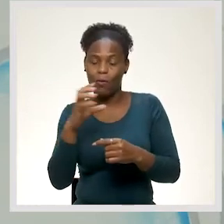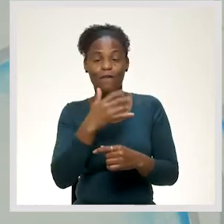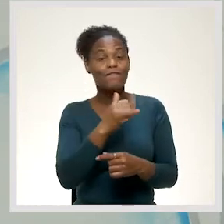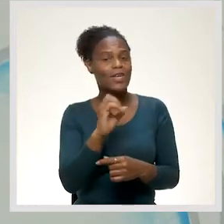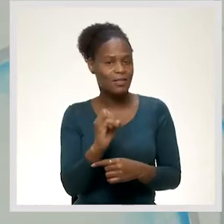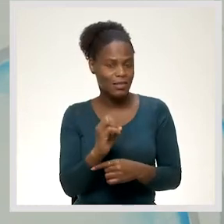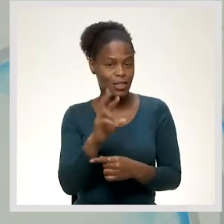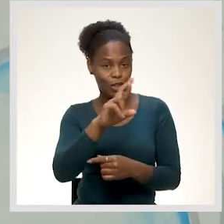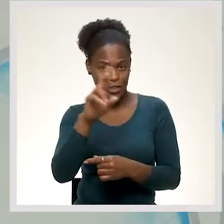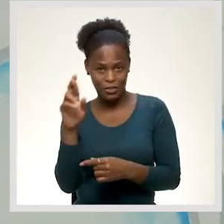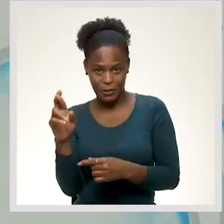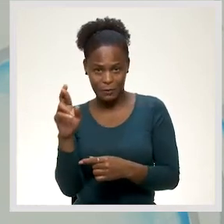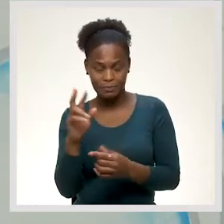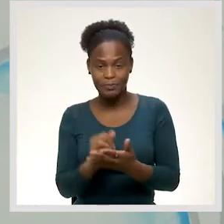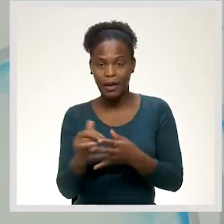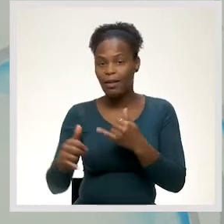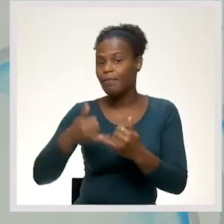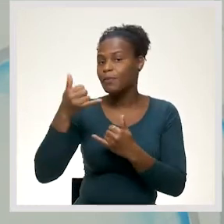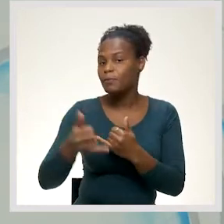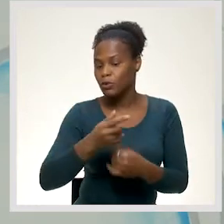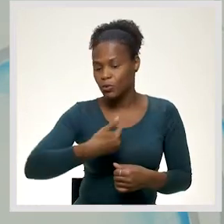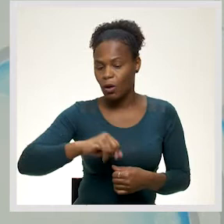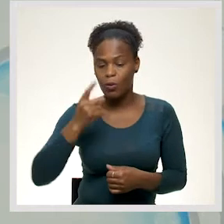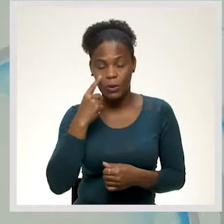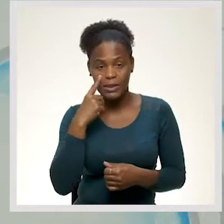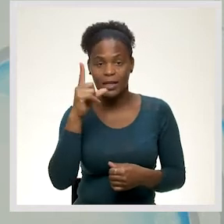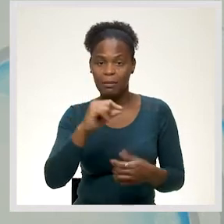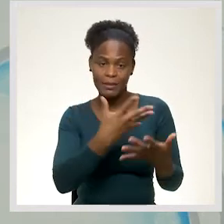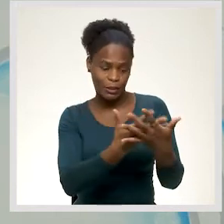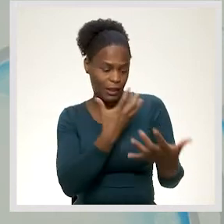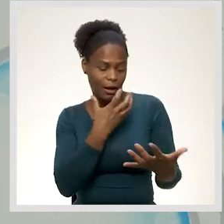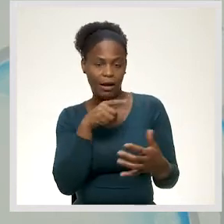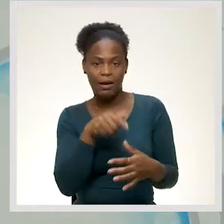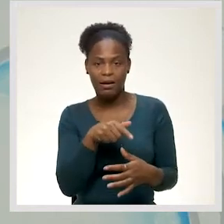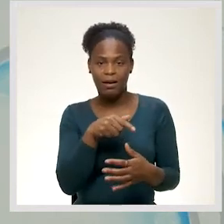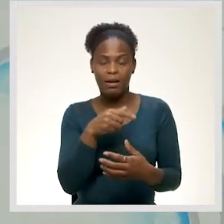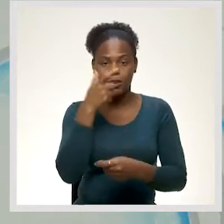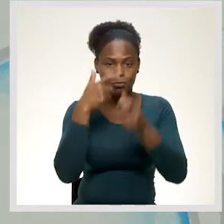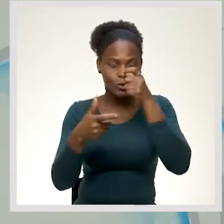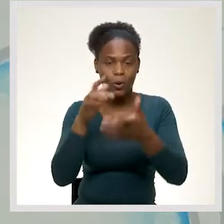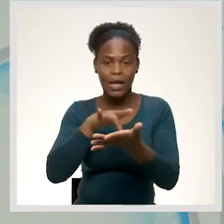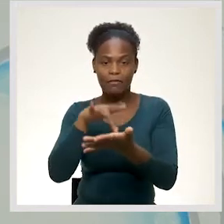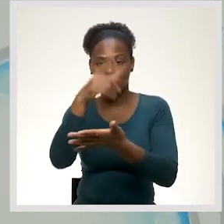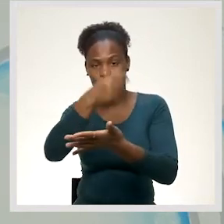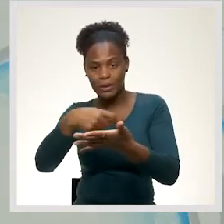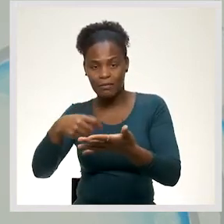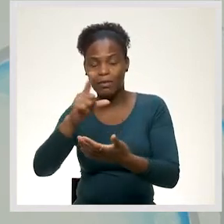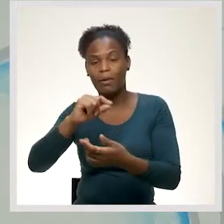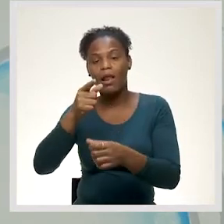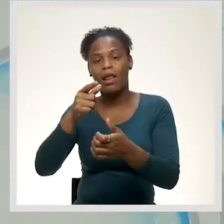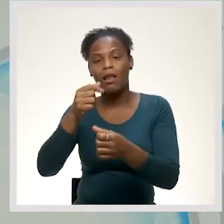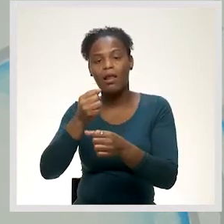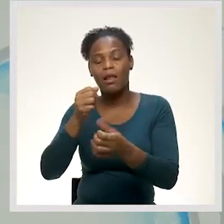Pois, depois de conhecermos e de destacarmos aqui os autores e as principais obras